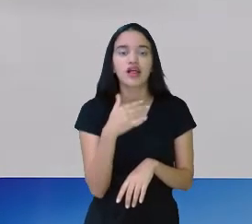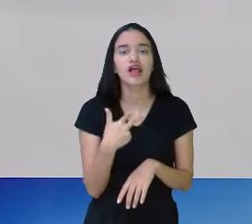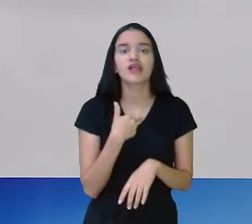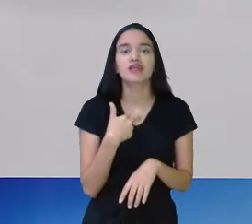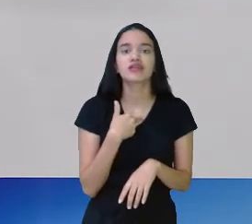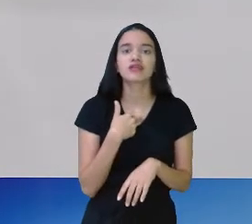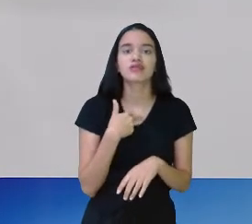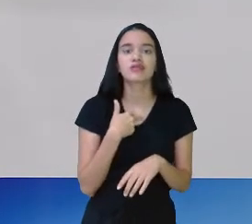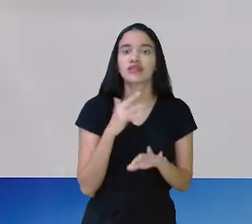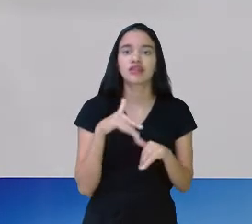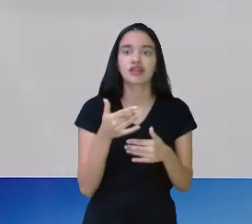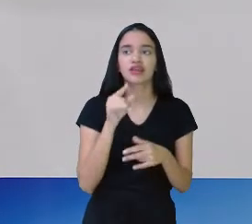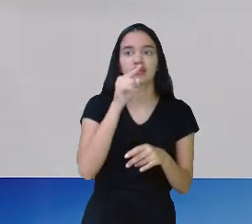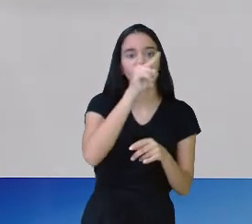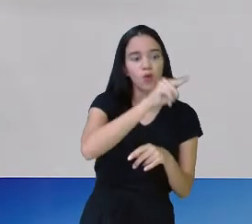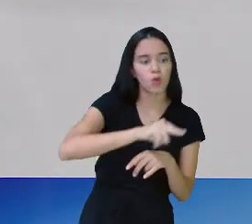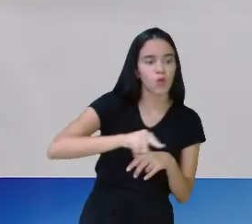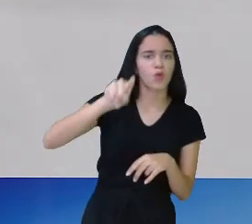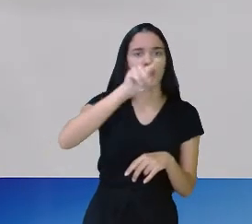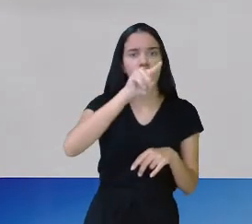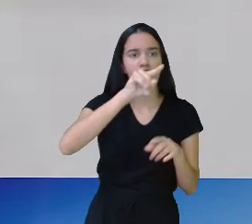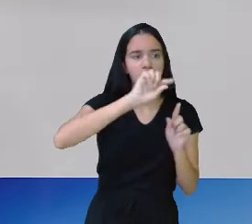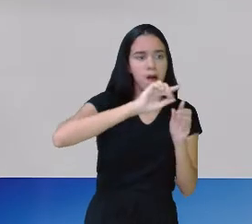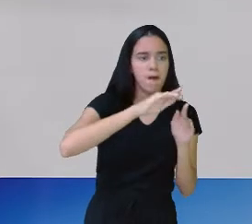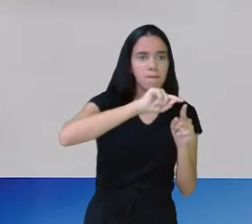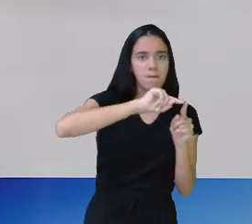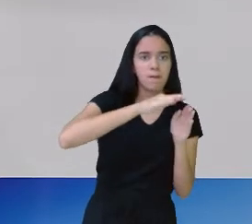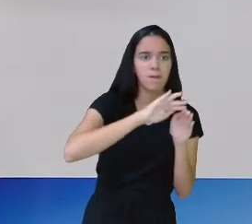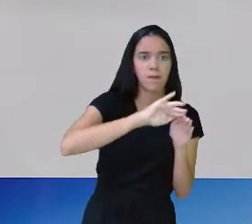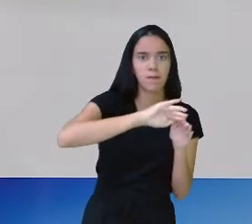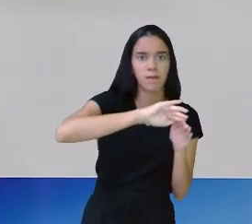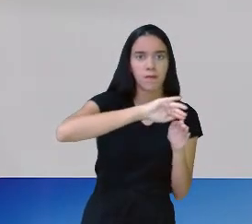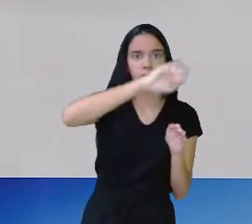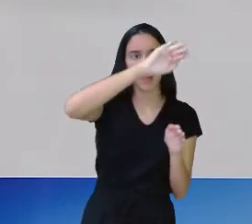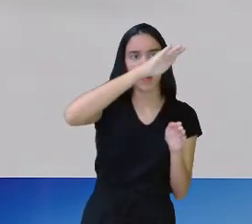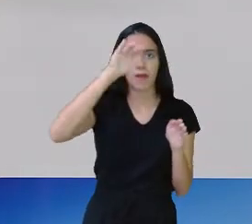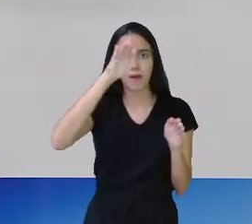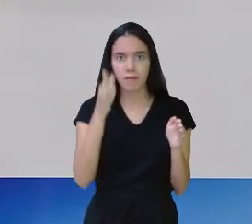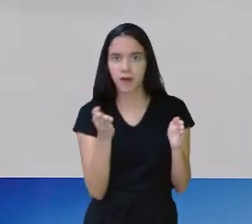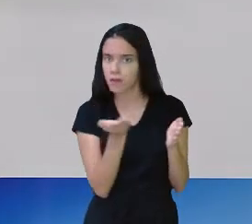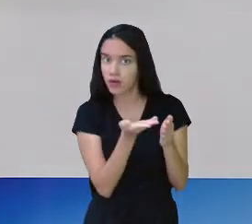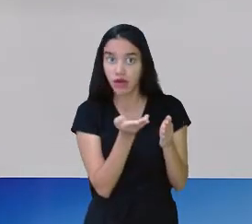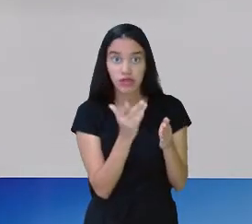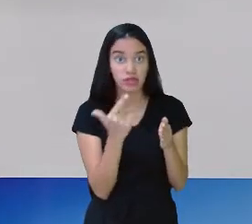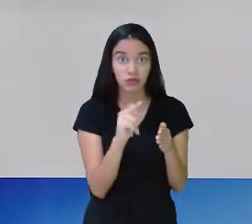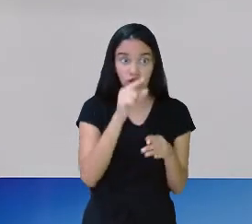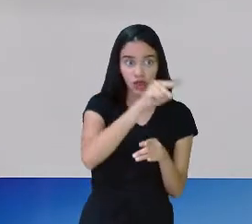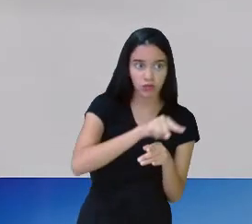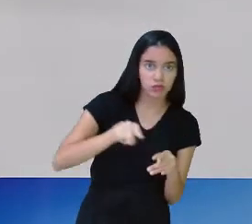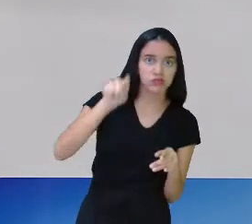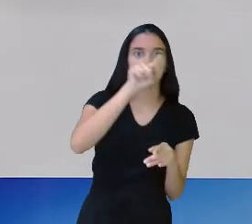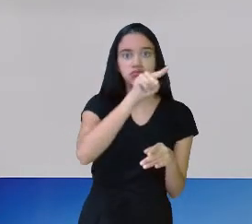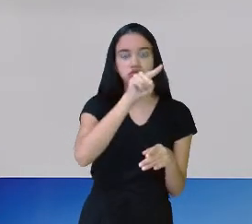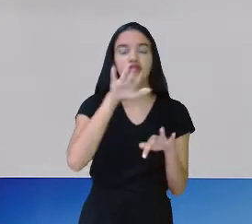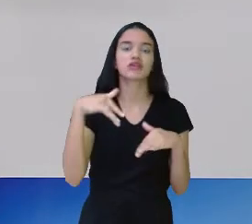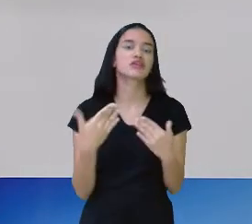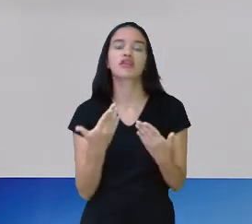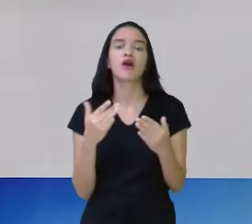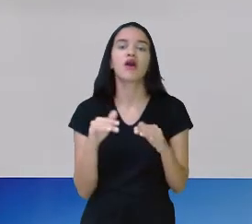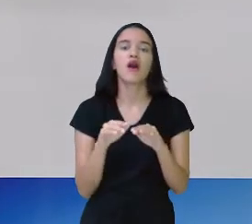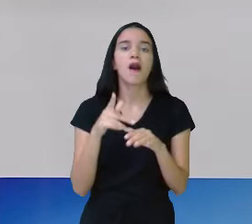possui lados. Ele não possui lados, então não é polígono, tá? As figuras